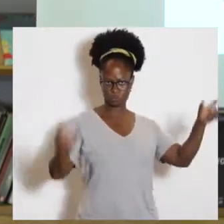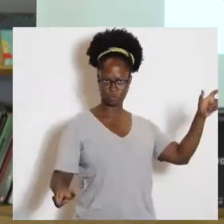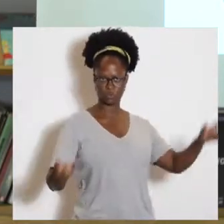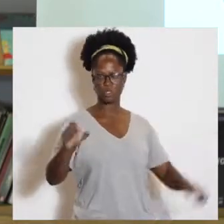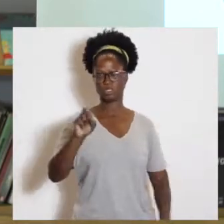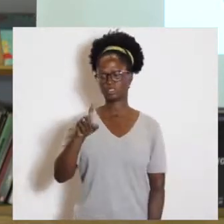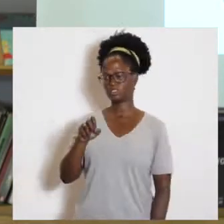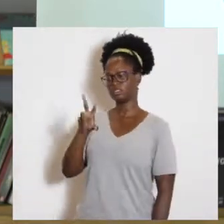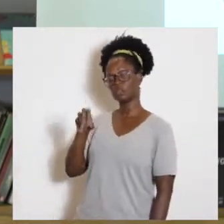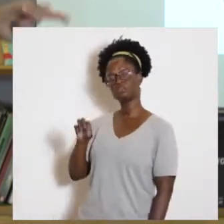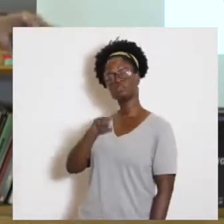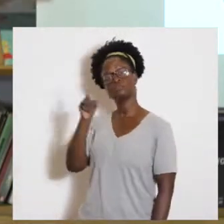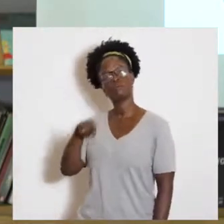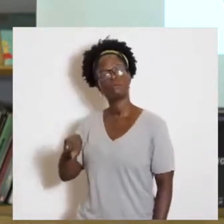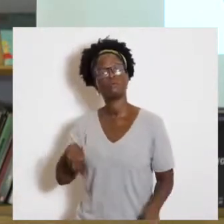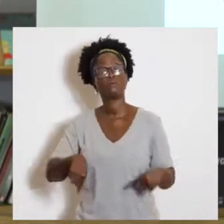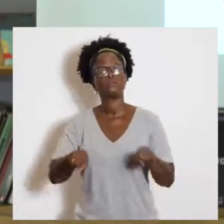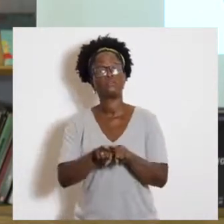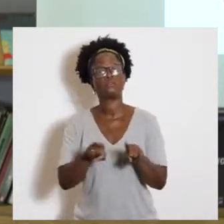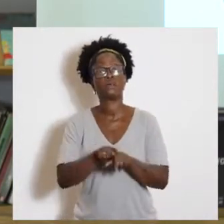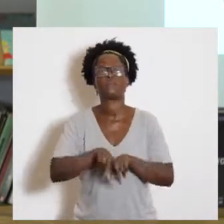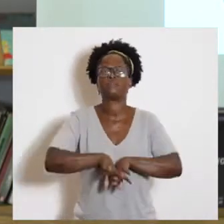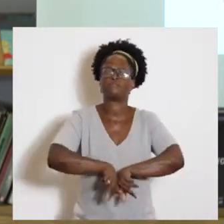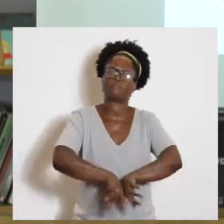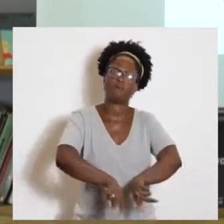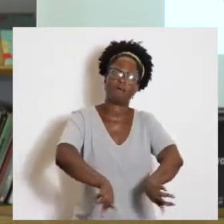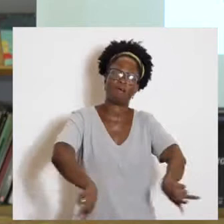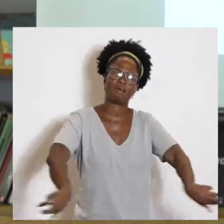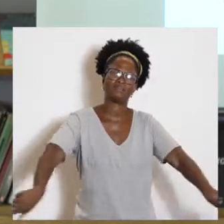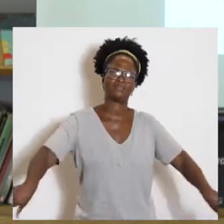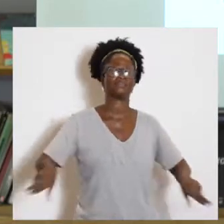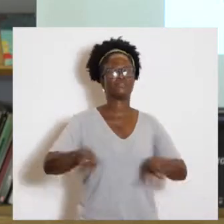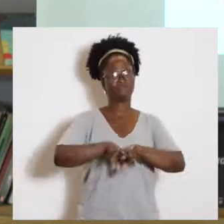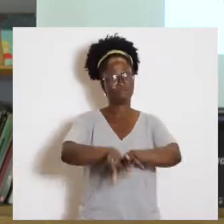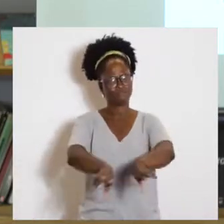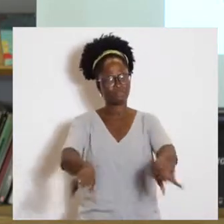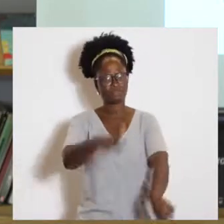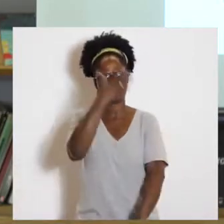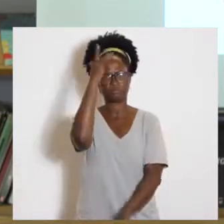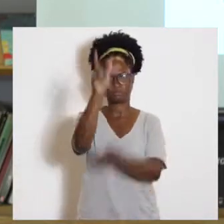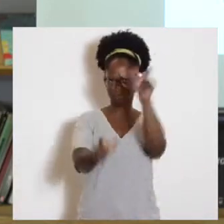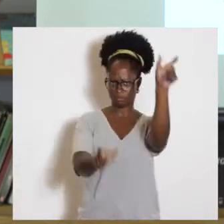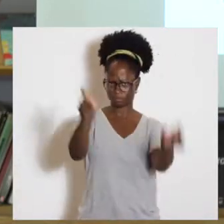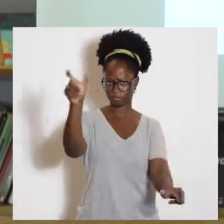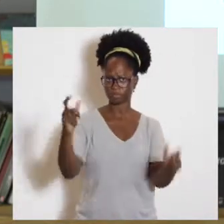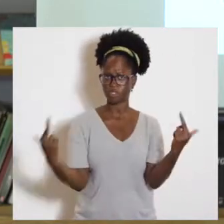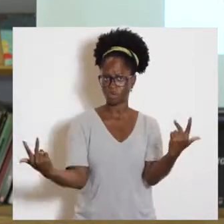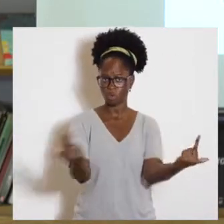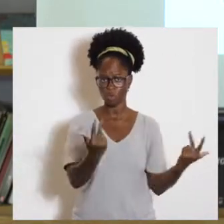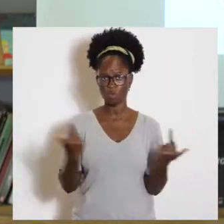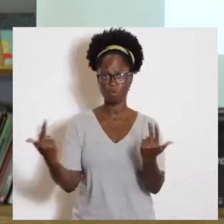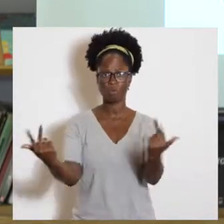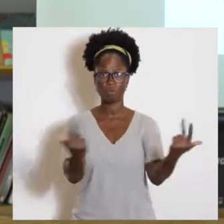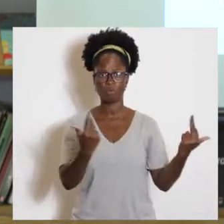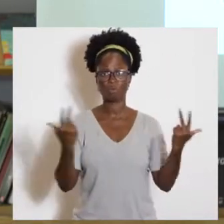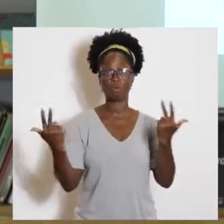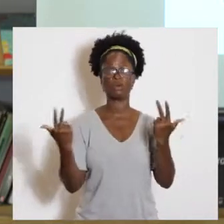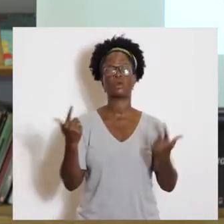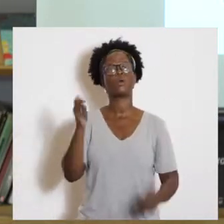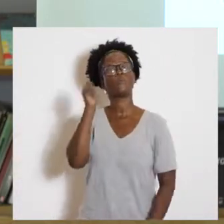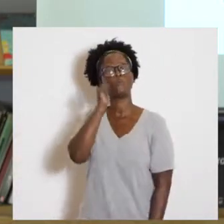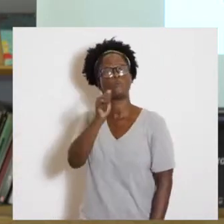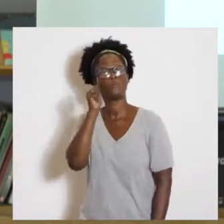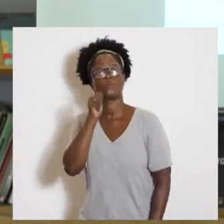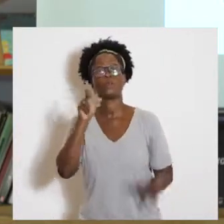sérgio vai e centenas talvez milhares de outros sujeitos como ele de